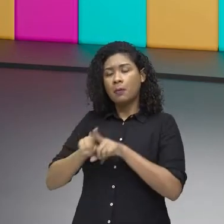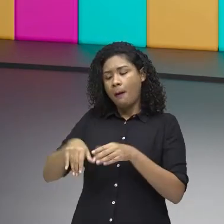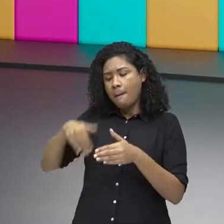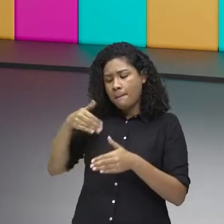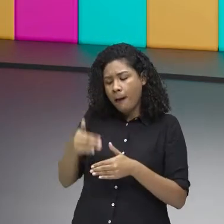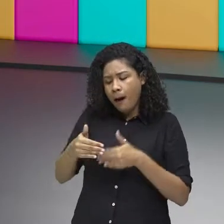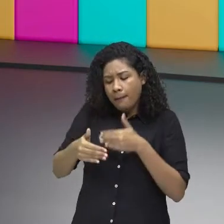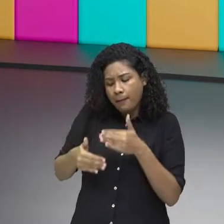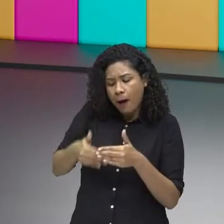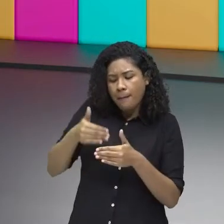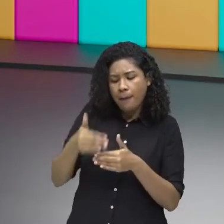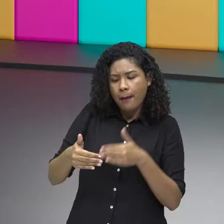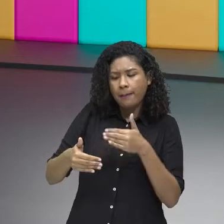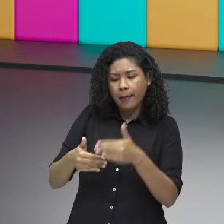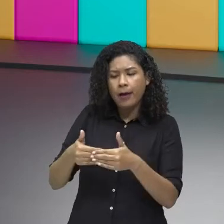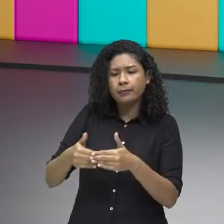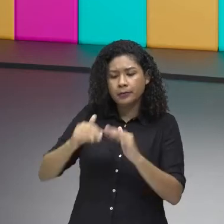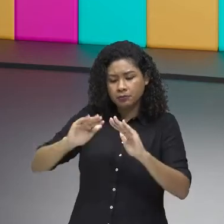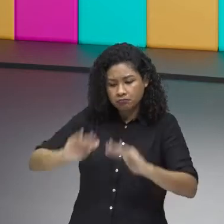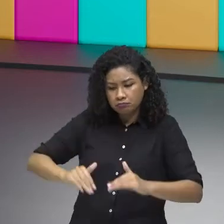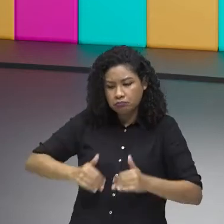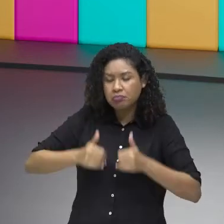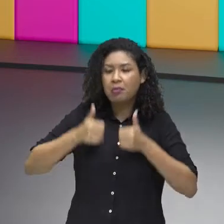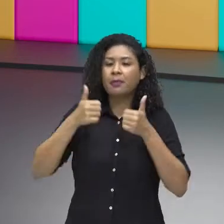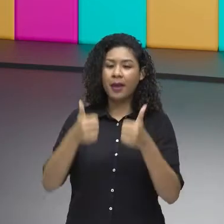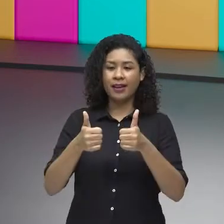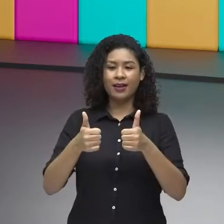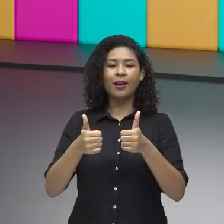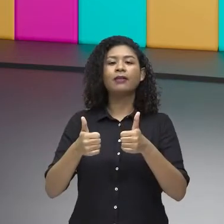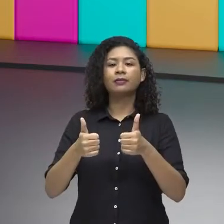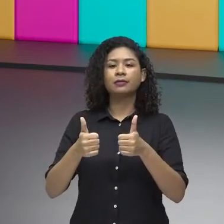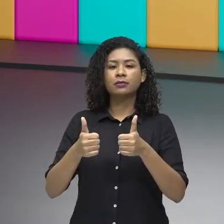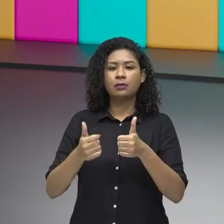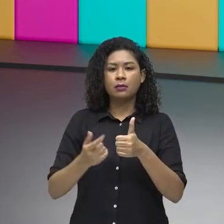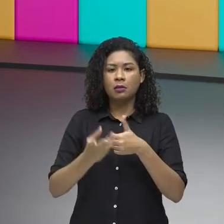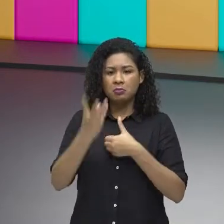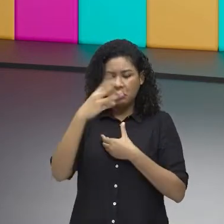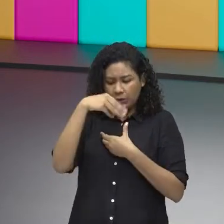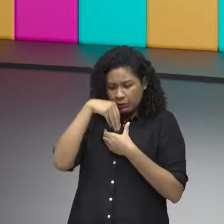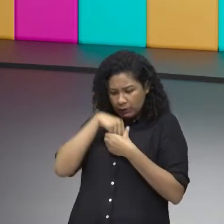Esse esforço não precisa simplesmente ser para dentro, ele precisa ser um esforço que